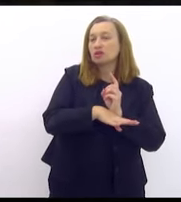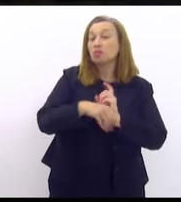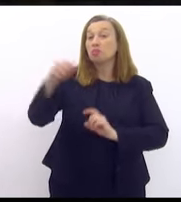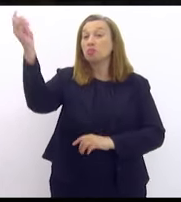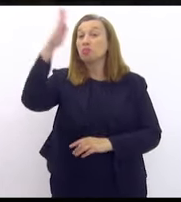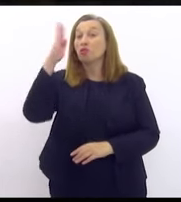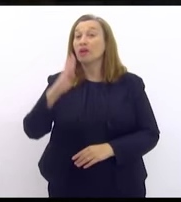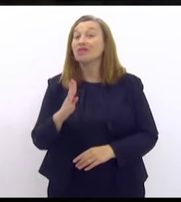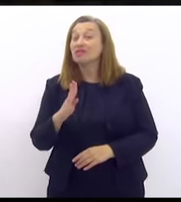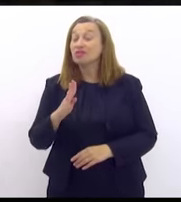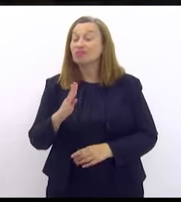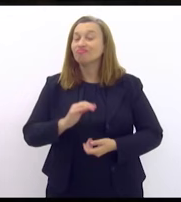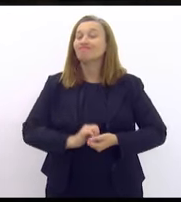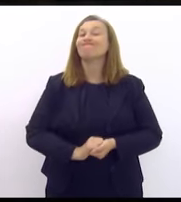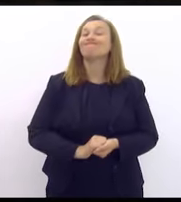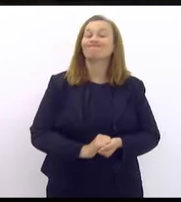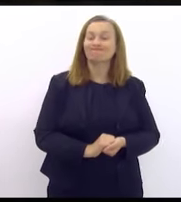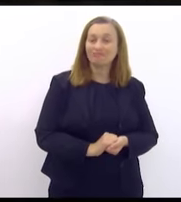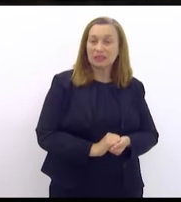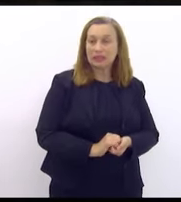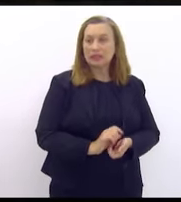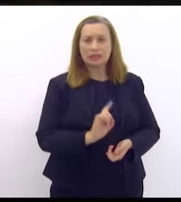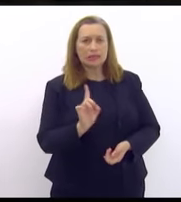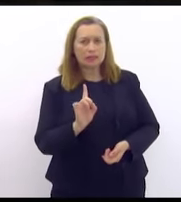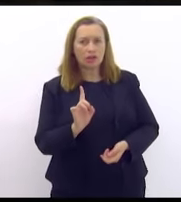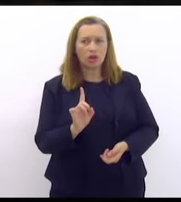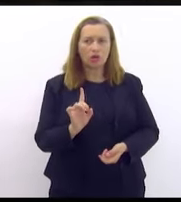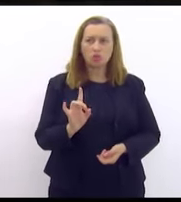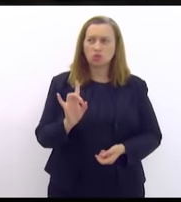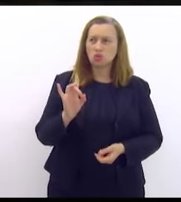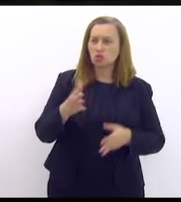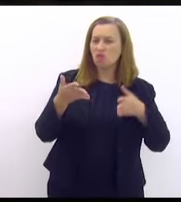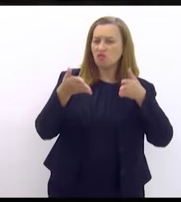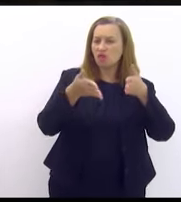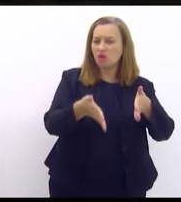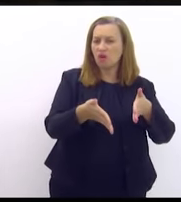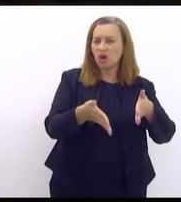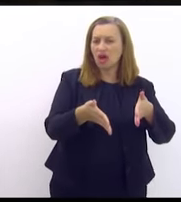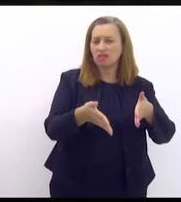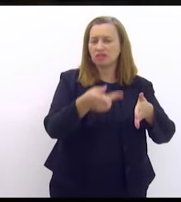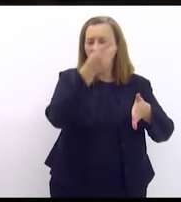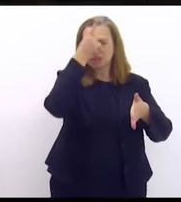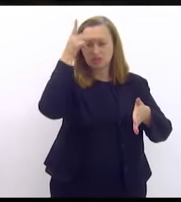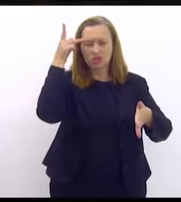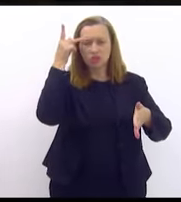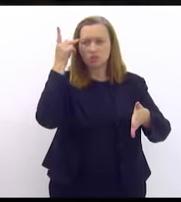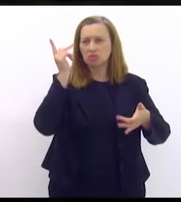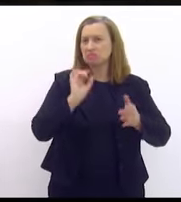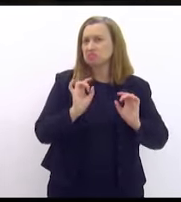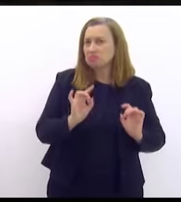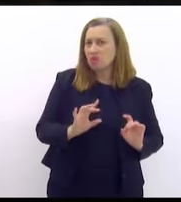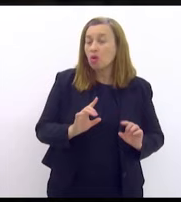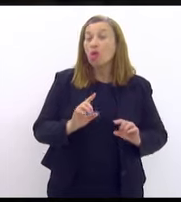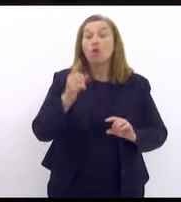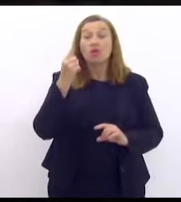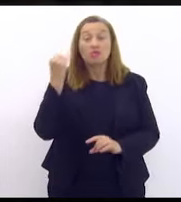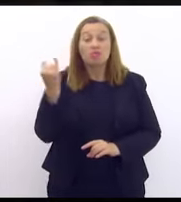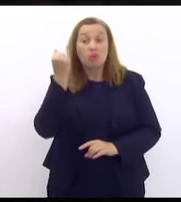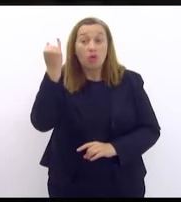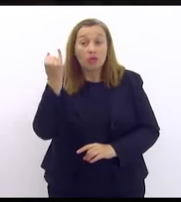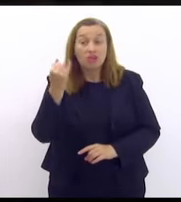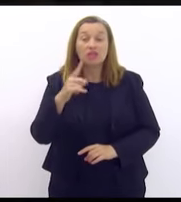Brasil, e não tivesse somente na cabeça das pessoas. Porque o ideal era ter um